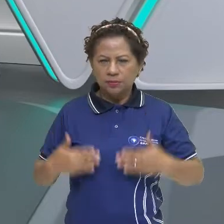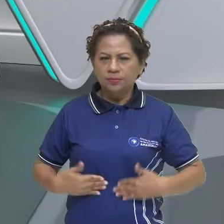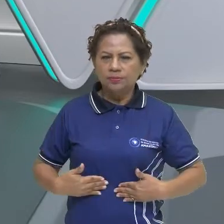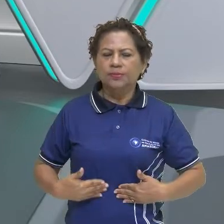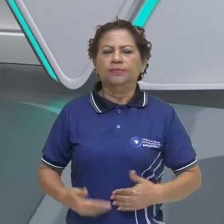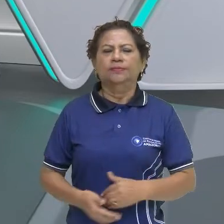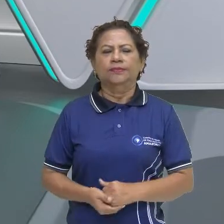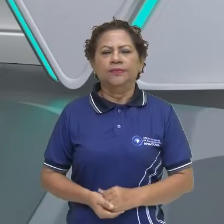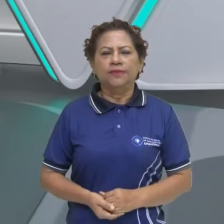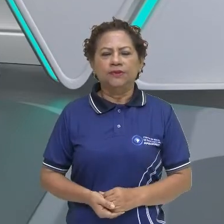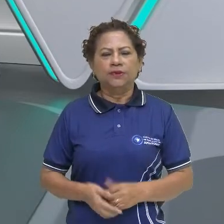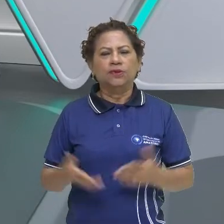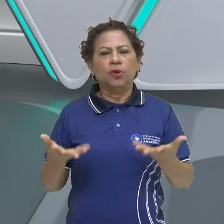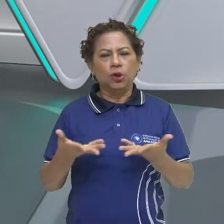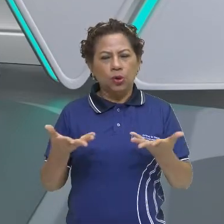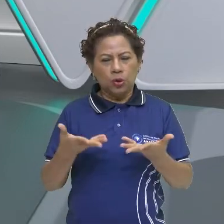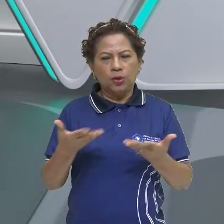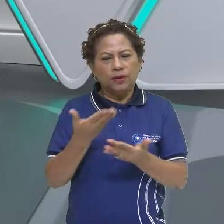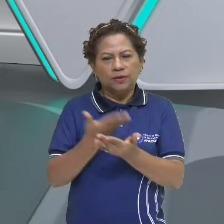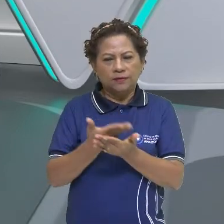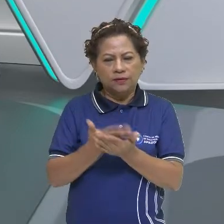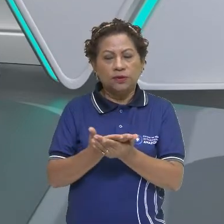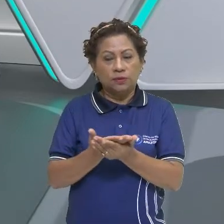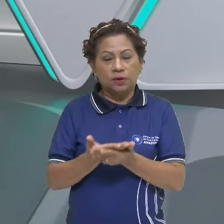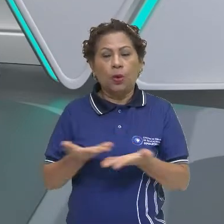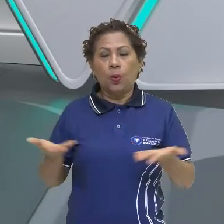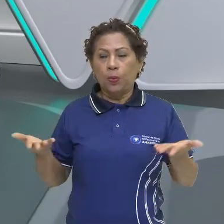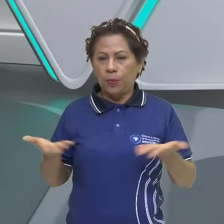nós vamos ver, né, nessa segunda aula de hoje,